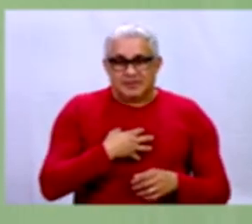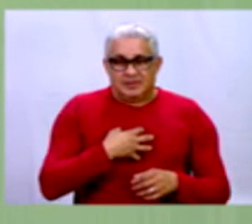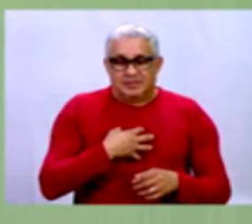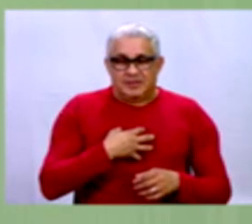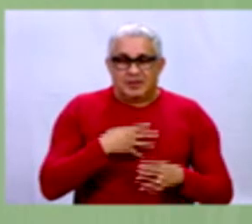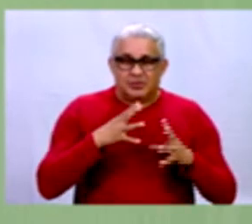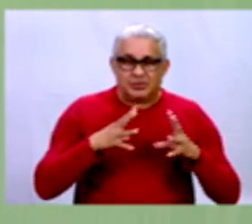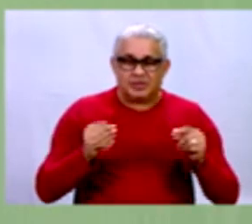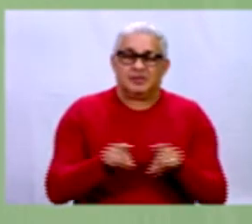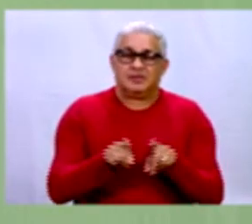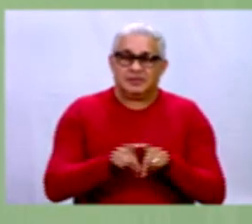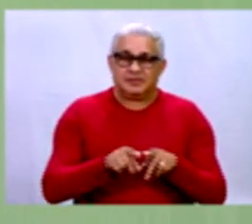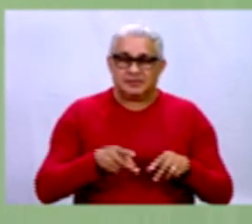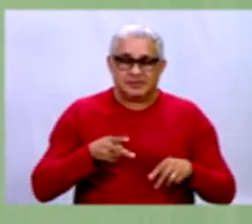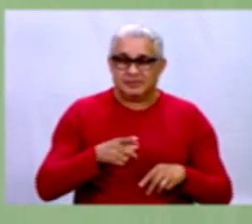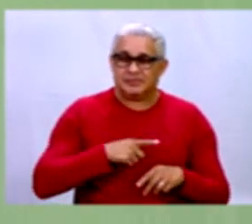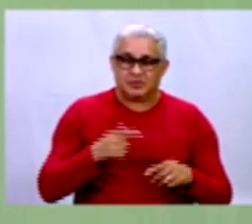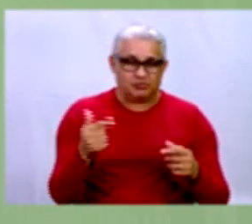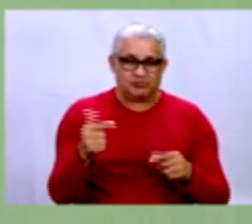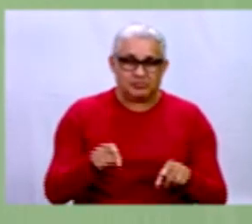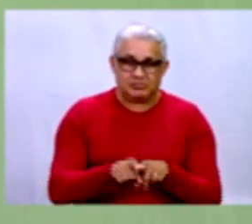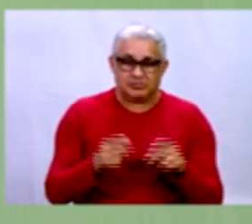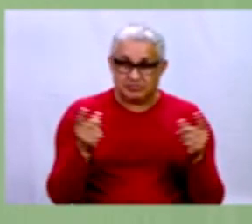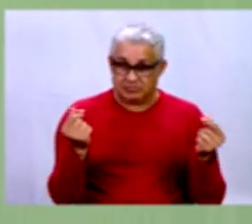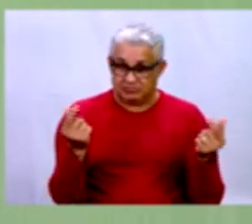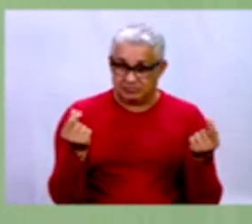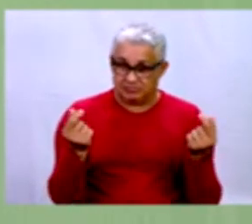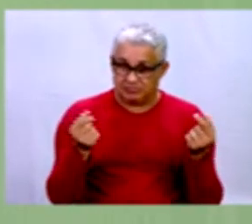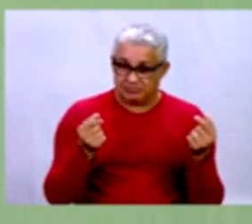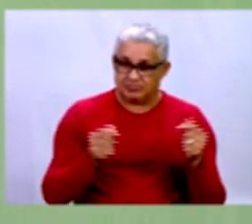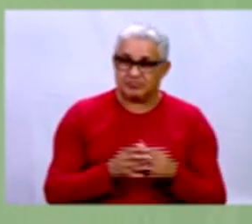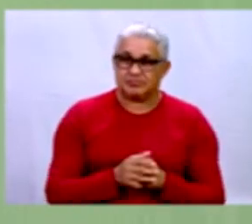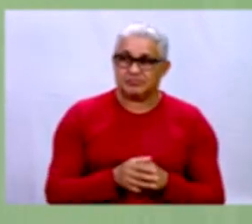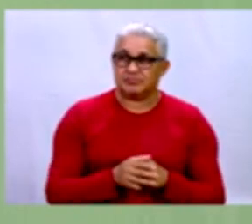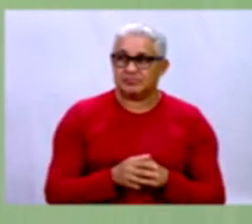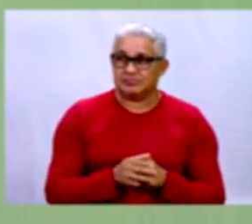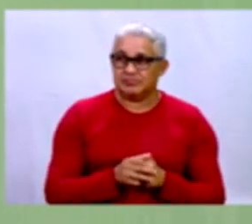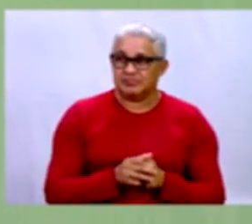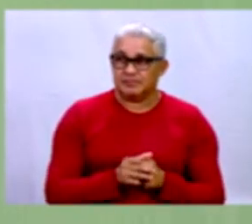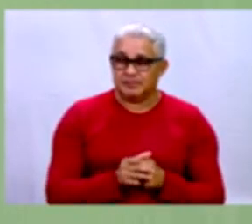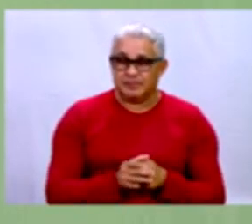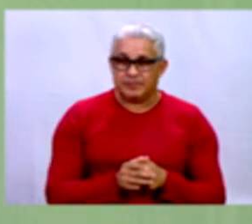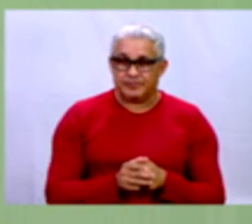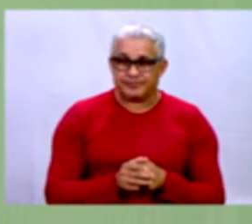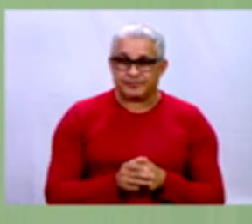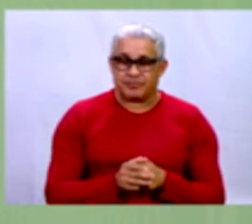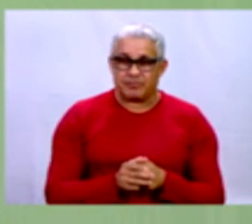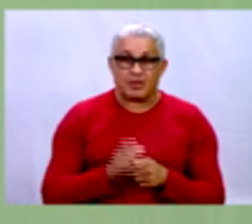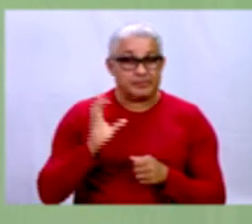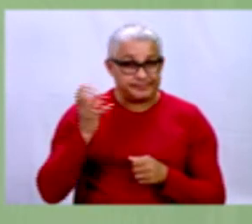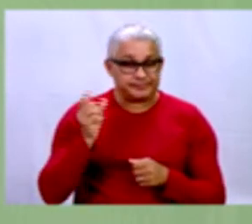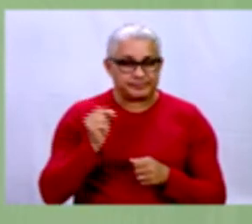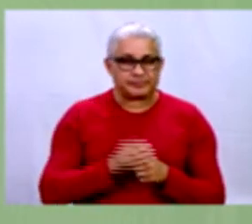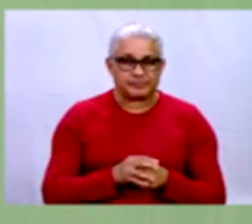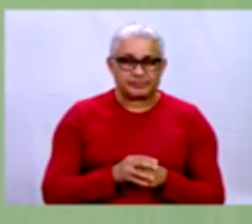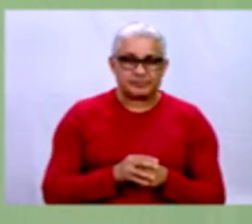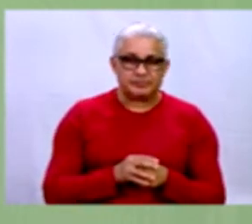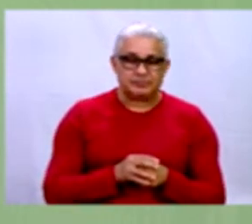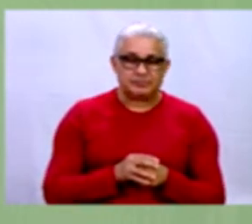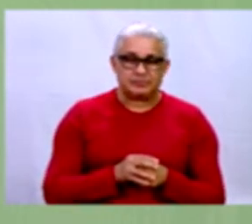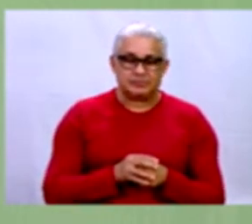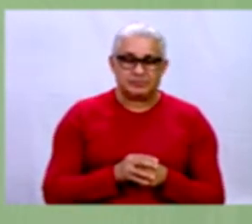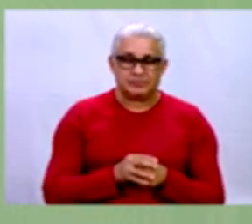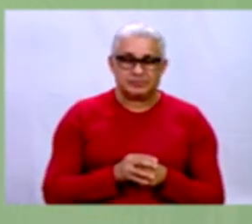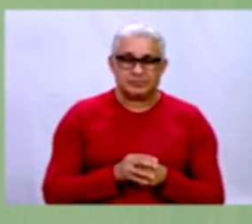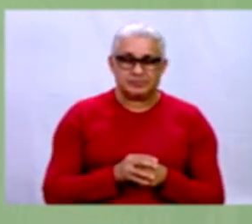nem sempre tem a disponibilidade de recursos financeiros para tal realização. Nesses casos, a alternativa é recorrer a